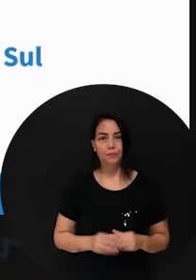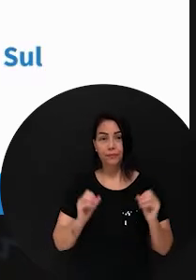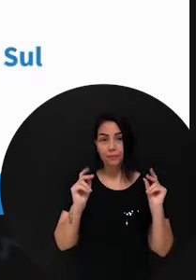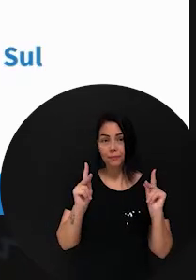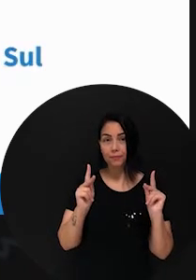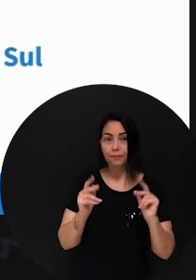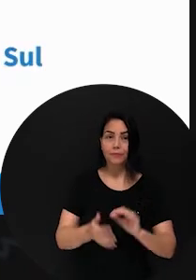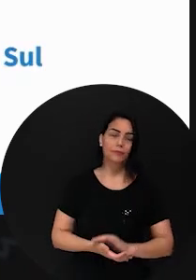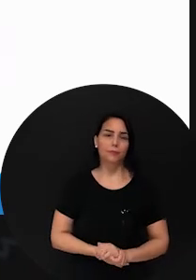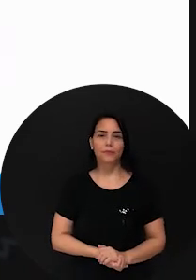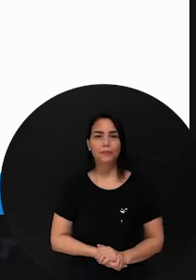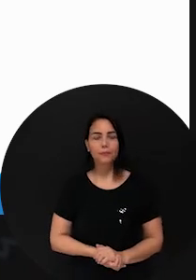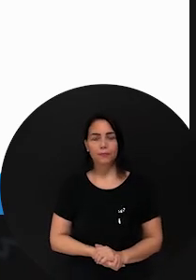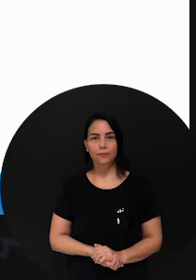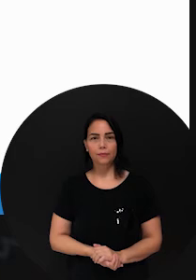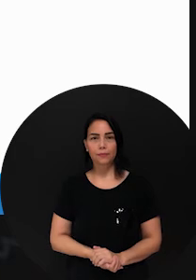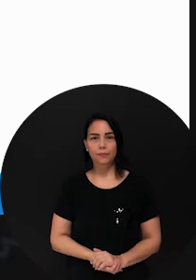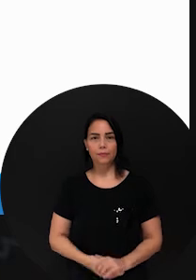Ok?